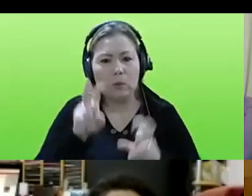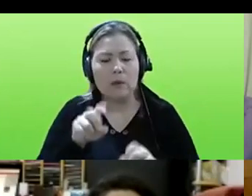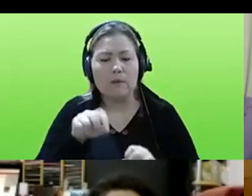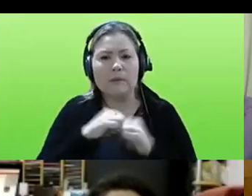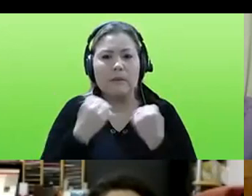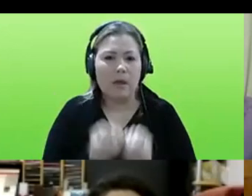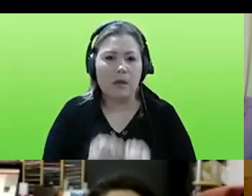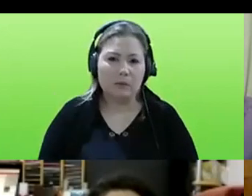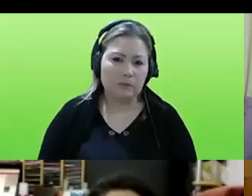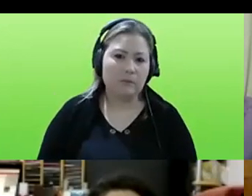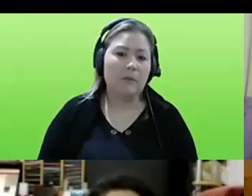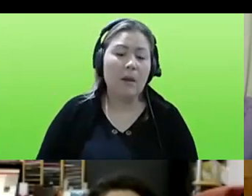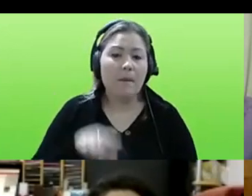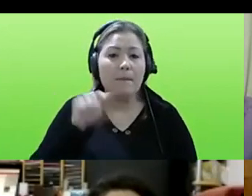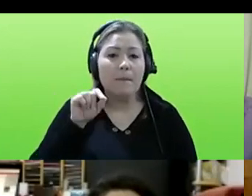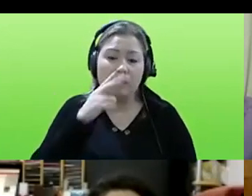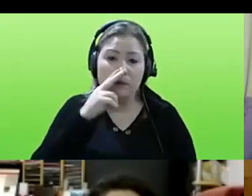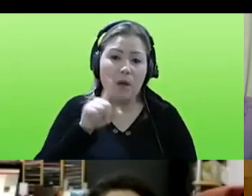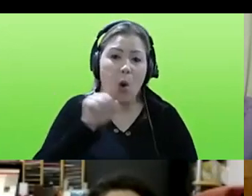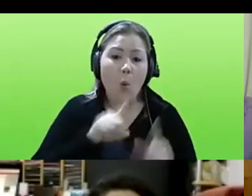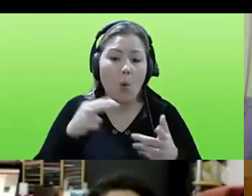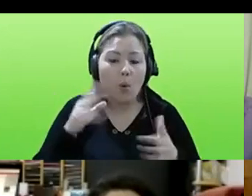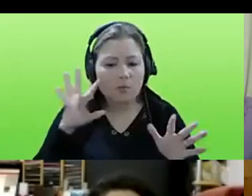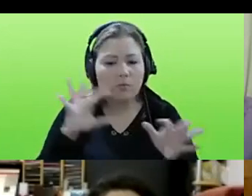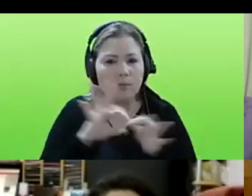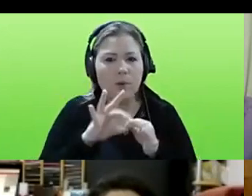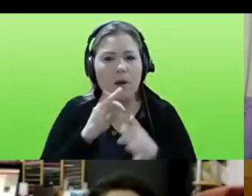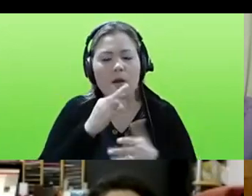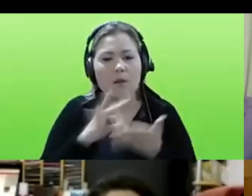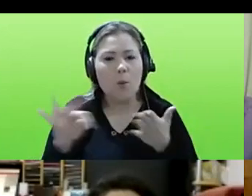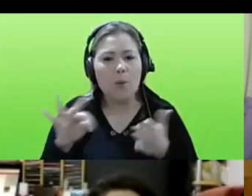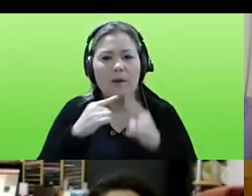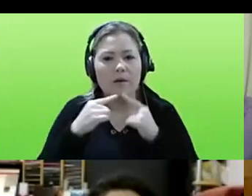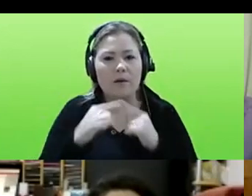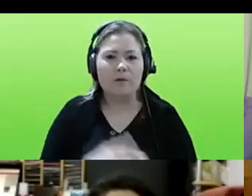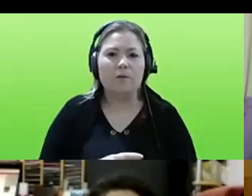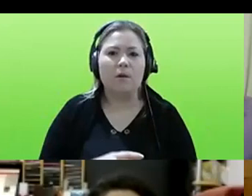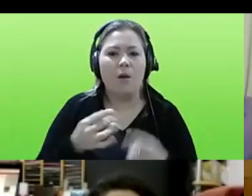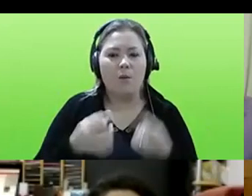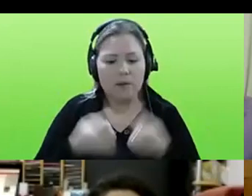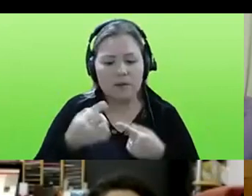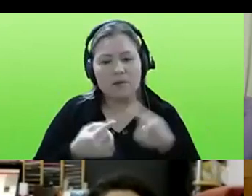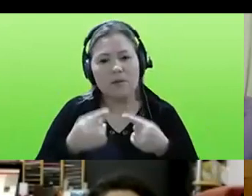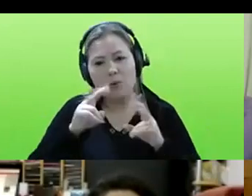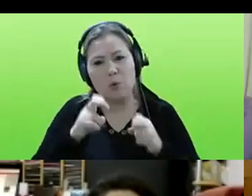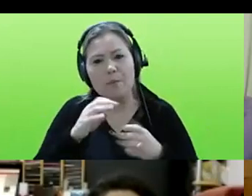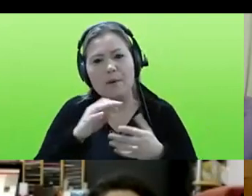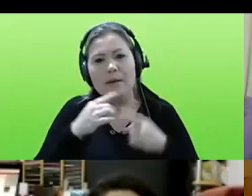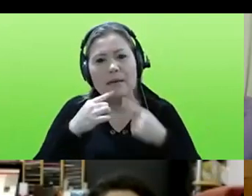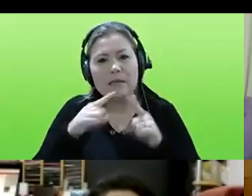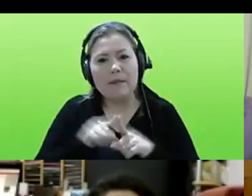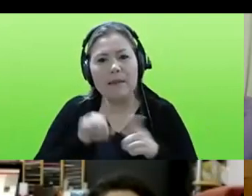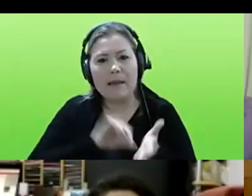é? Preferencialmente que seja algo que tenha a ver com a teoria crítica, com a discussão sobre a crítica ao capitalismo, questões